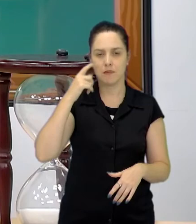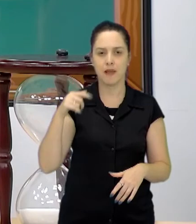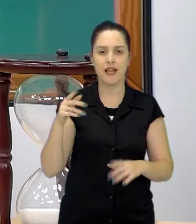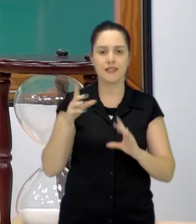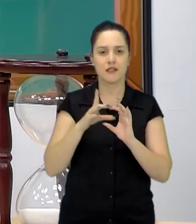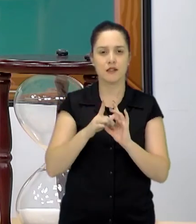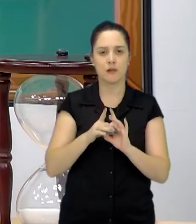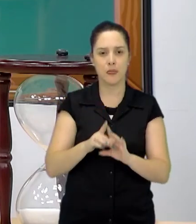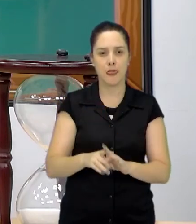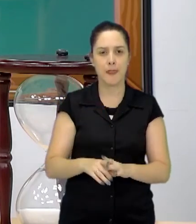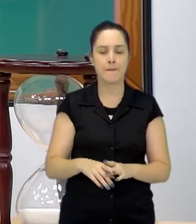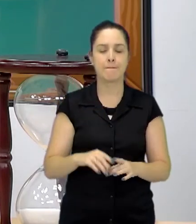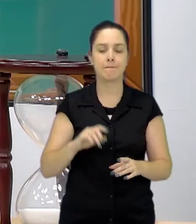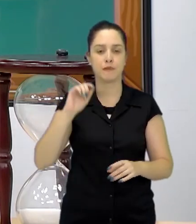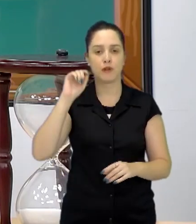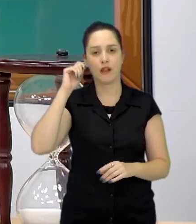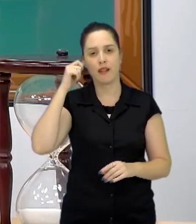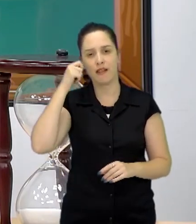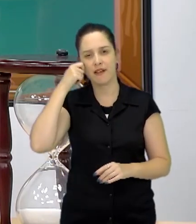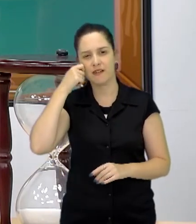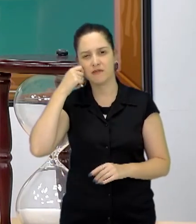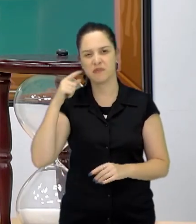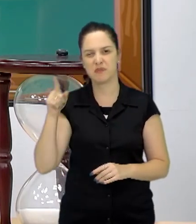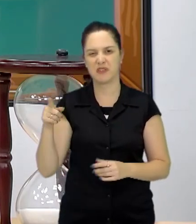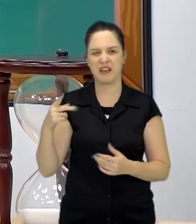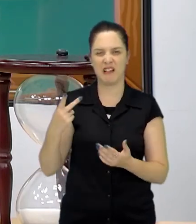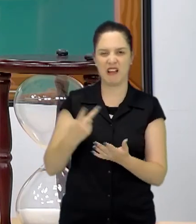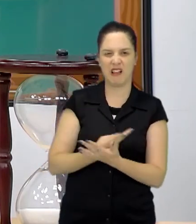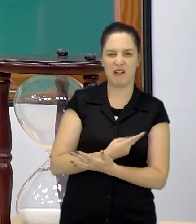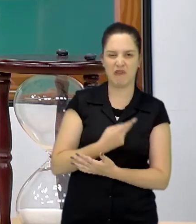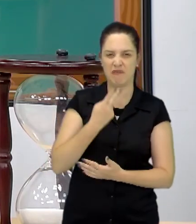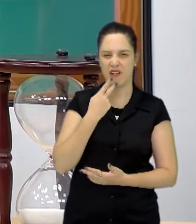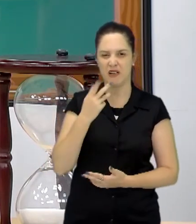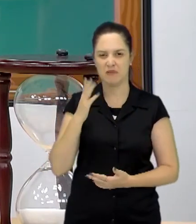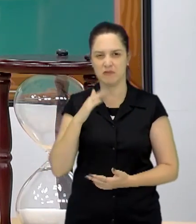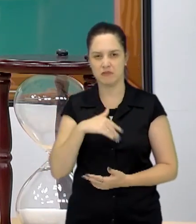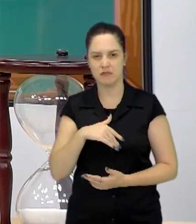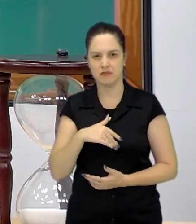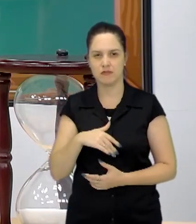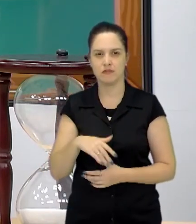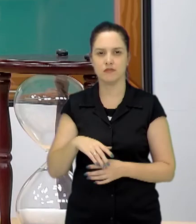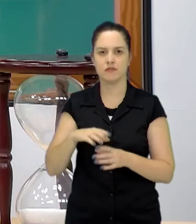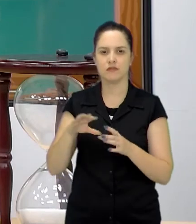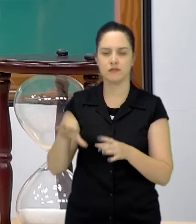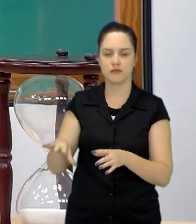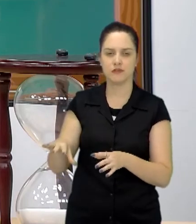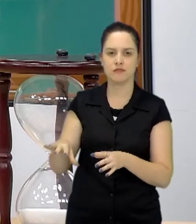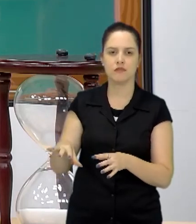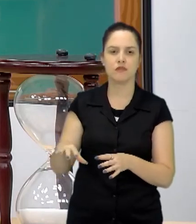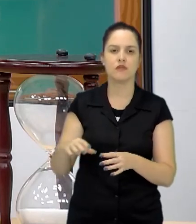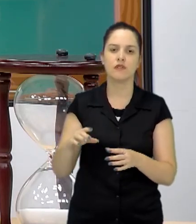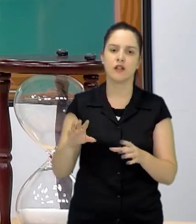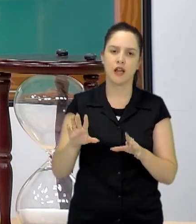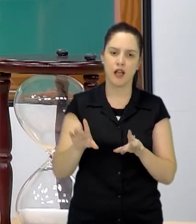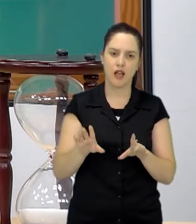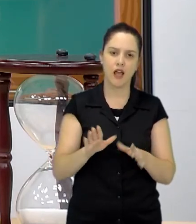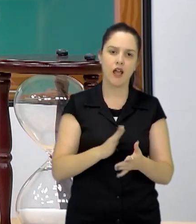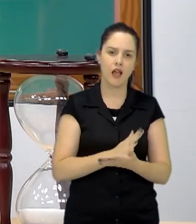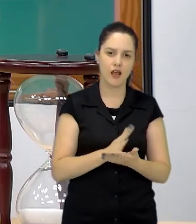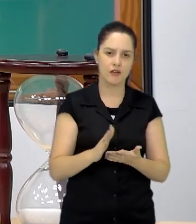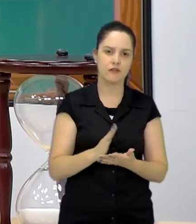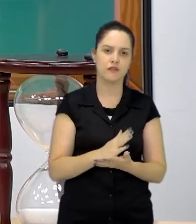a questão do negro, fala errado, fala mal, com o local que ele está inserido. E é o que eu tenho dito muito para